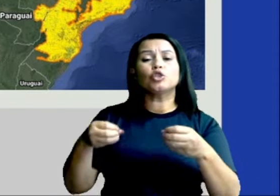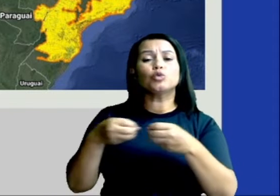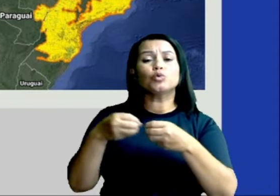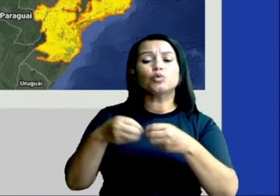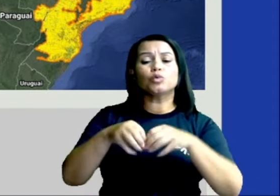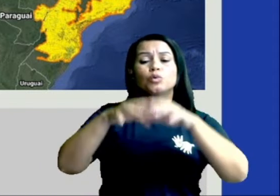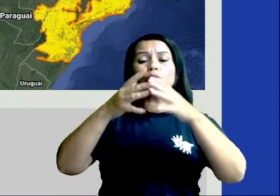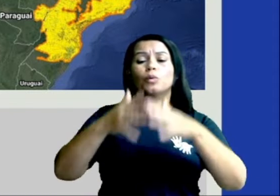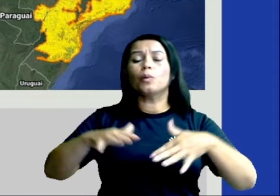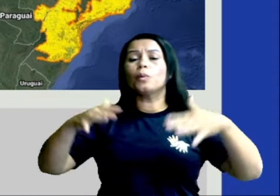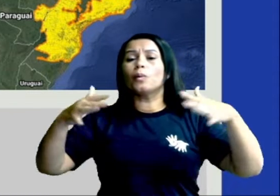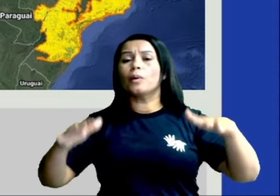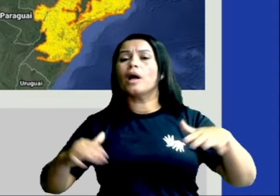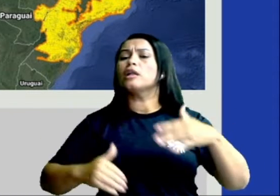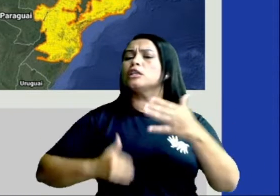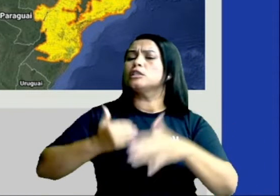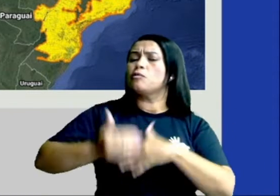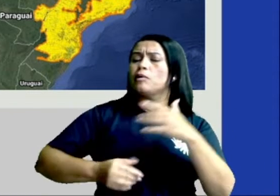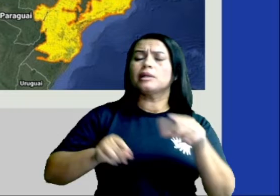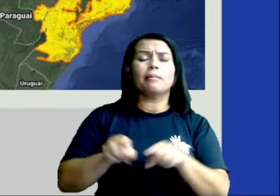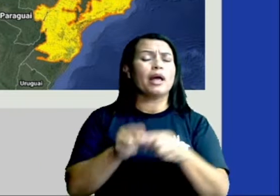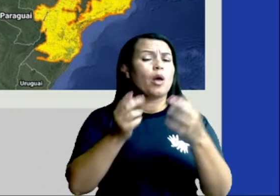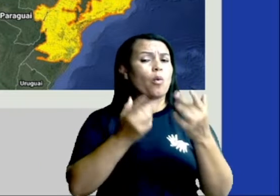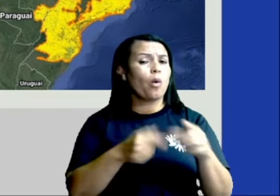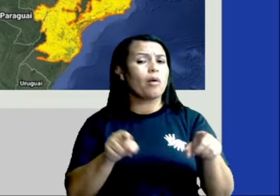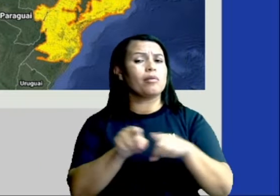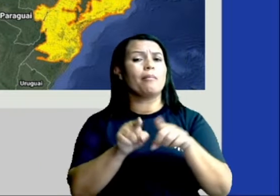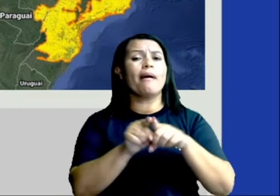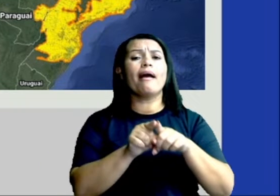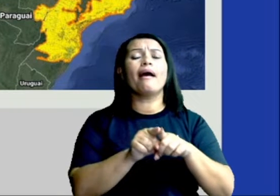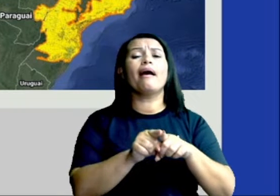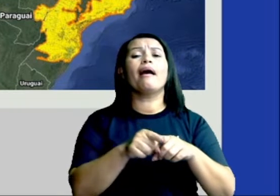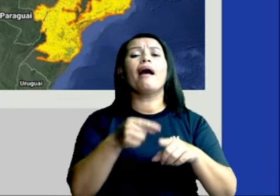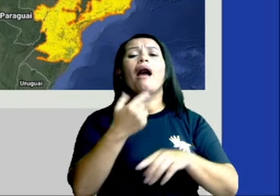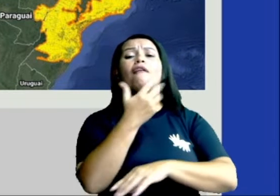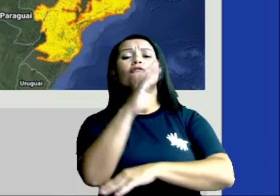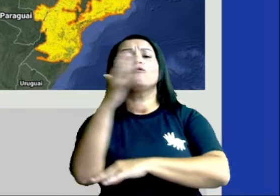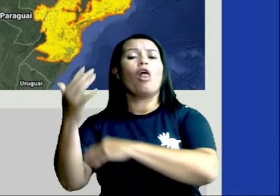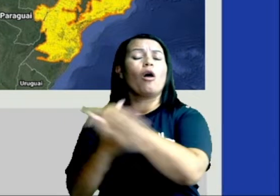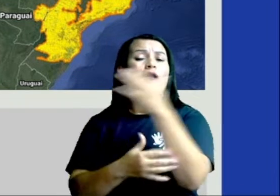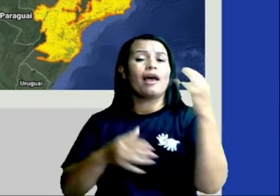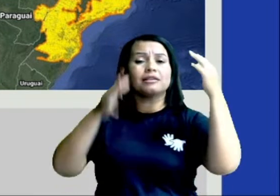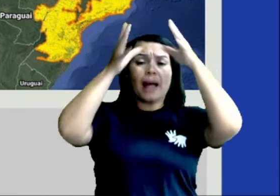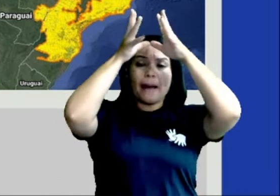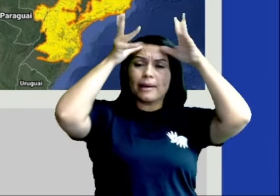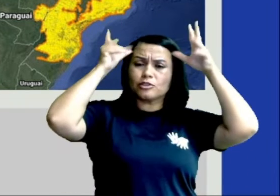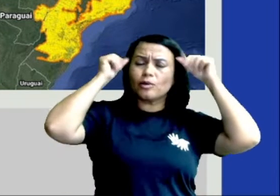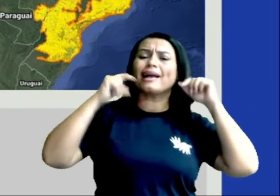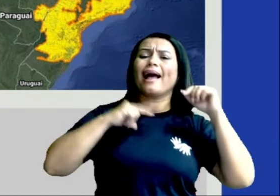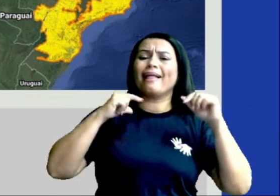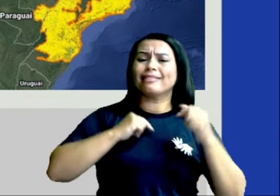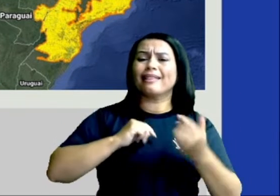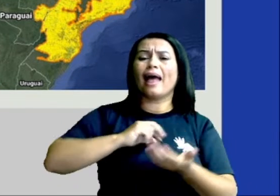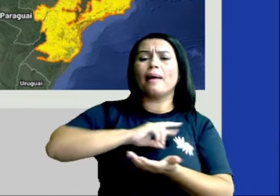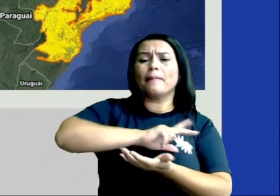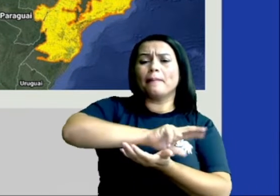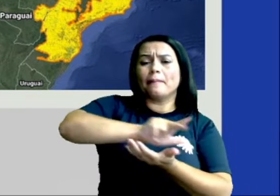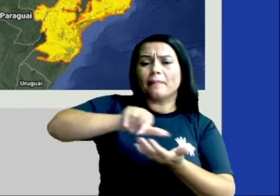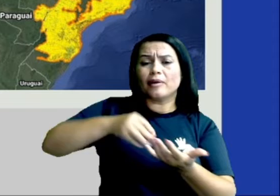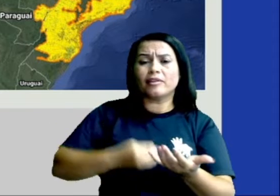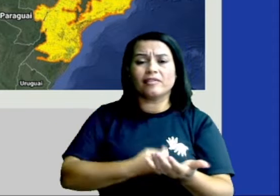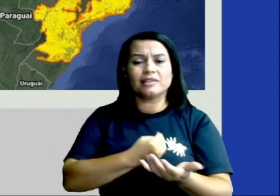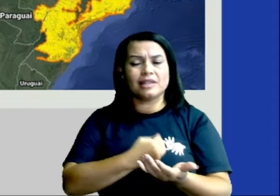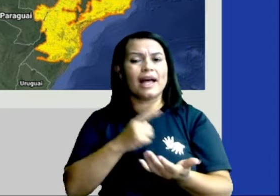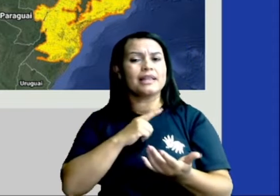seu desenvolvimento. Assim como a floresta amazônica, a Mata Atlântica também apresenta uma grande biodiversidade e por conta do grande